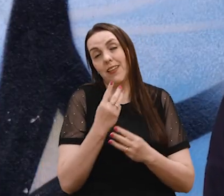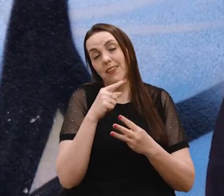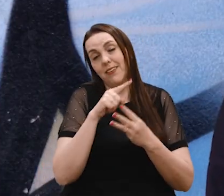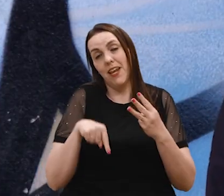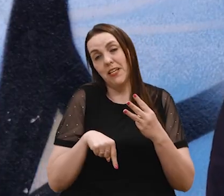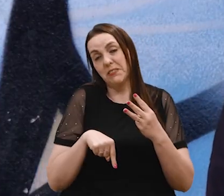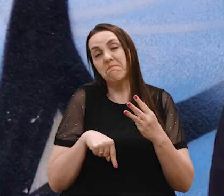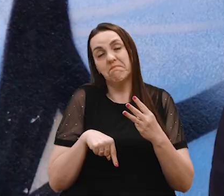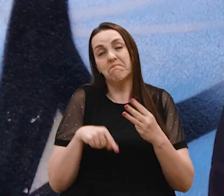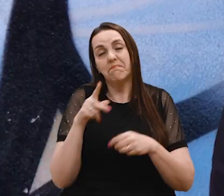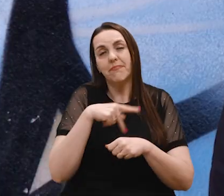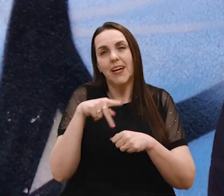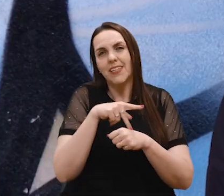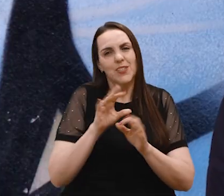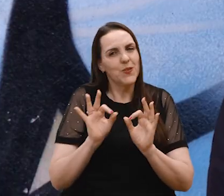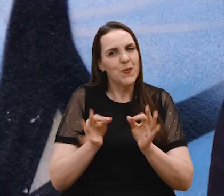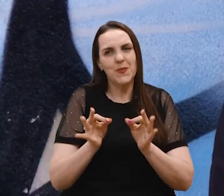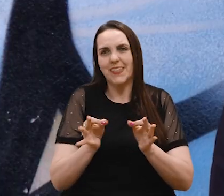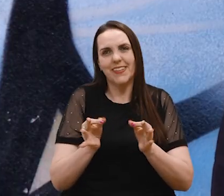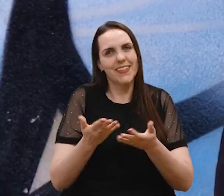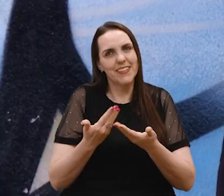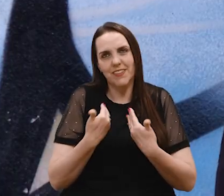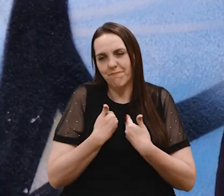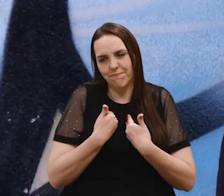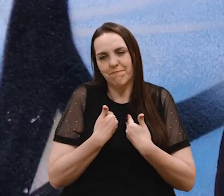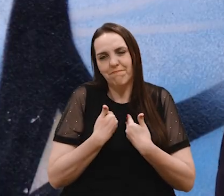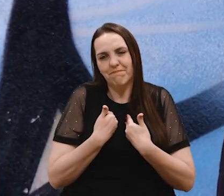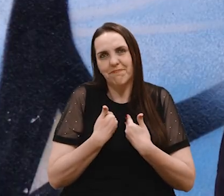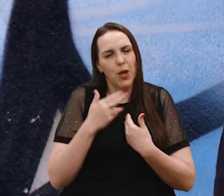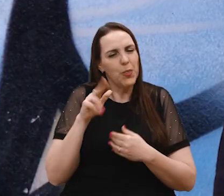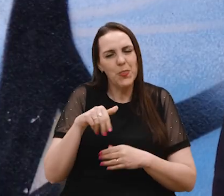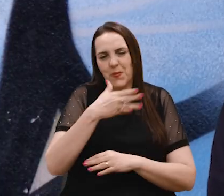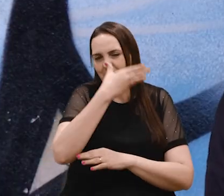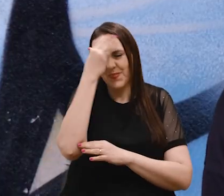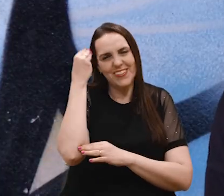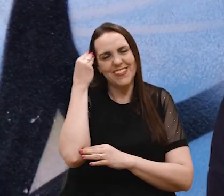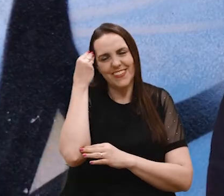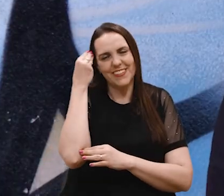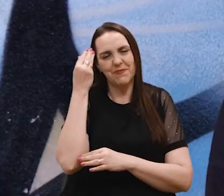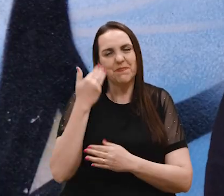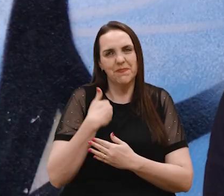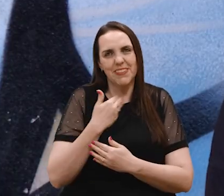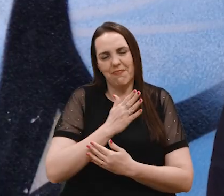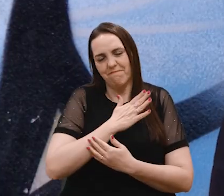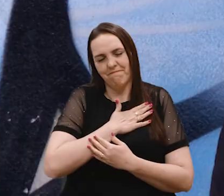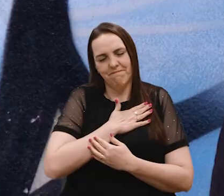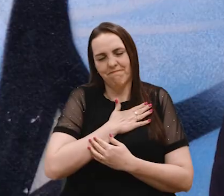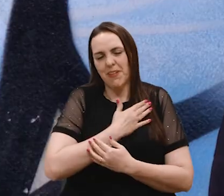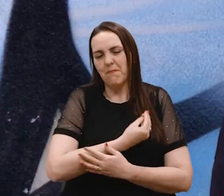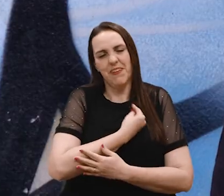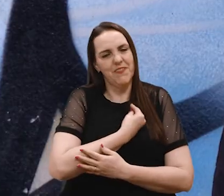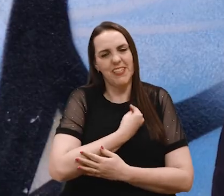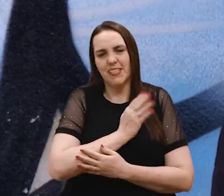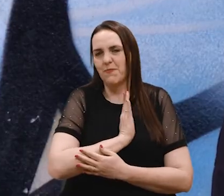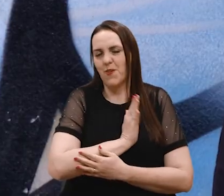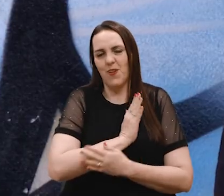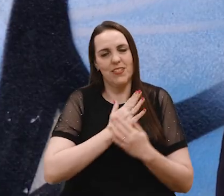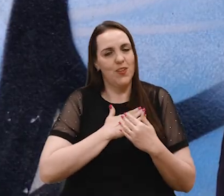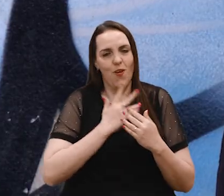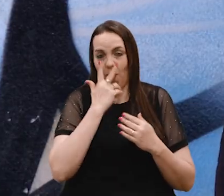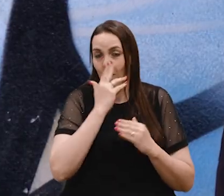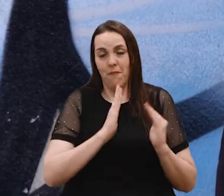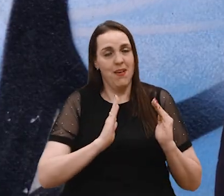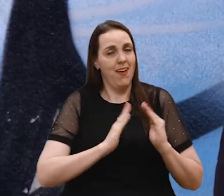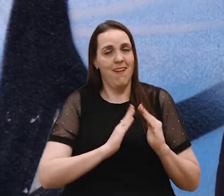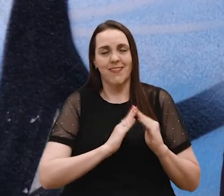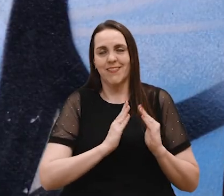que certamente eu, com certeza, nunca vou esquecer, que eu sempre vou ter como meu lar